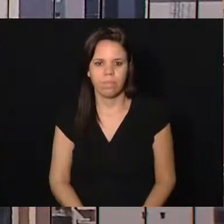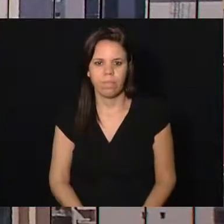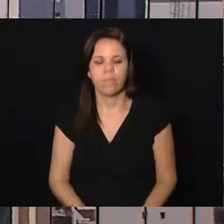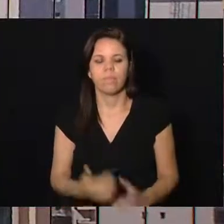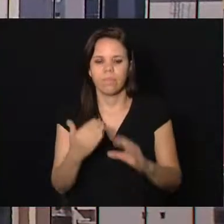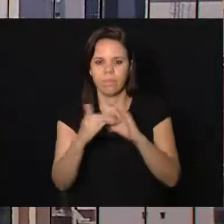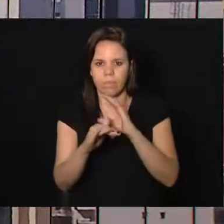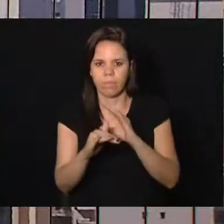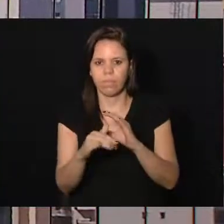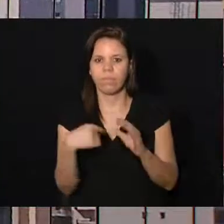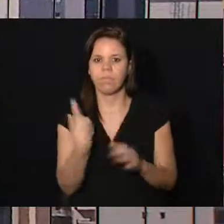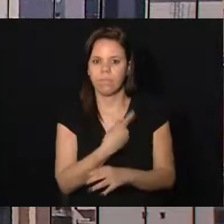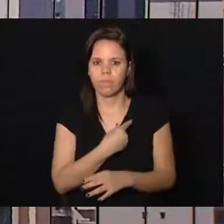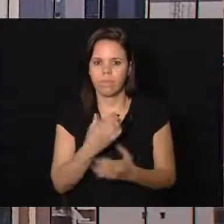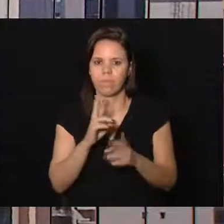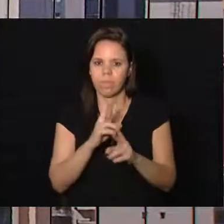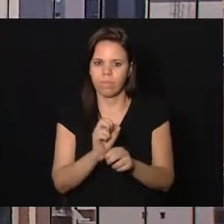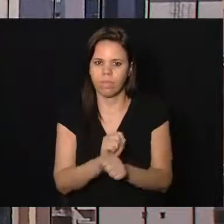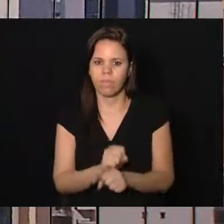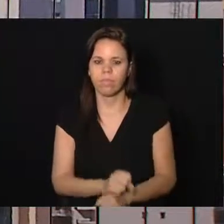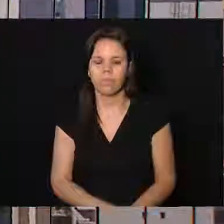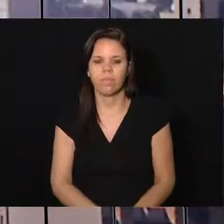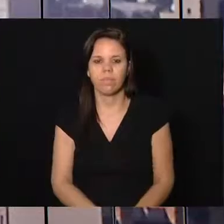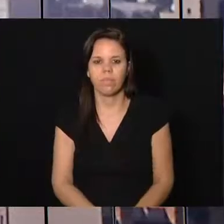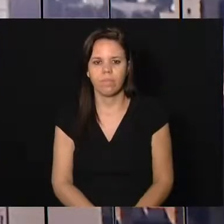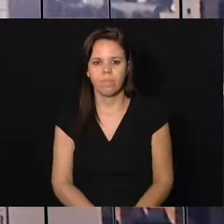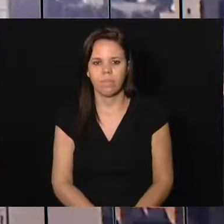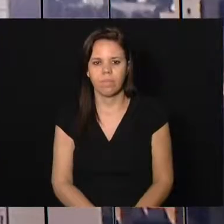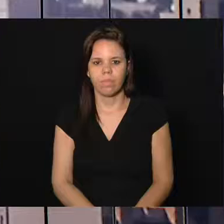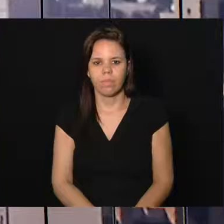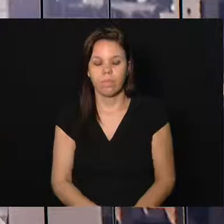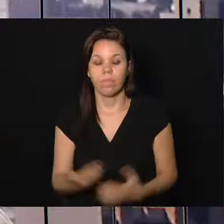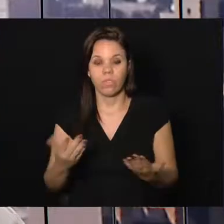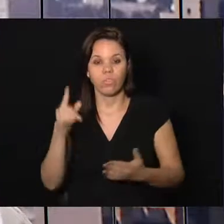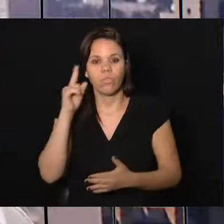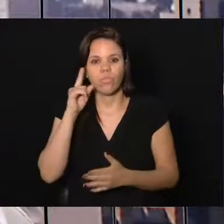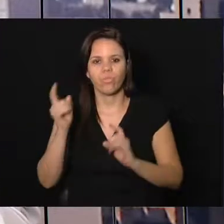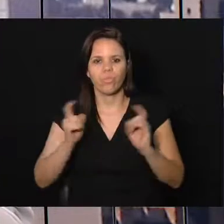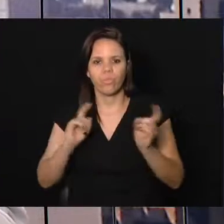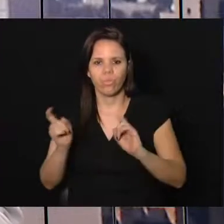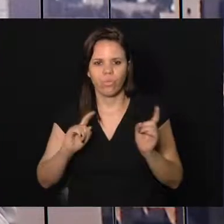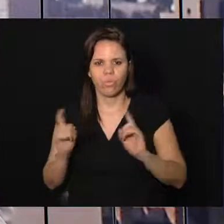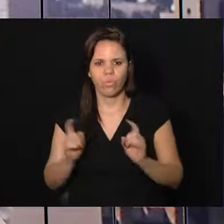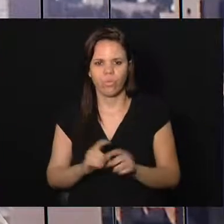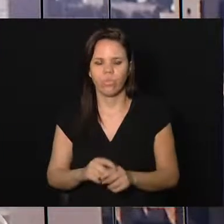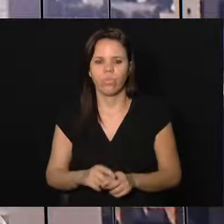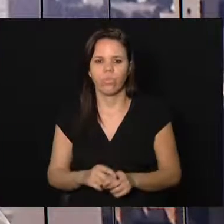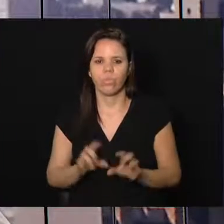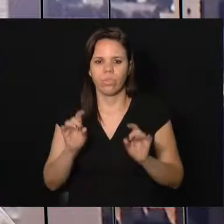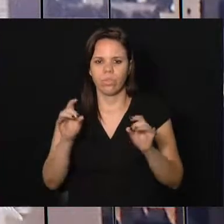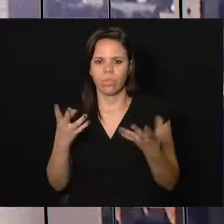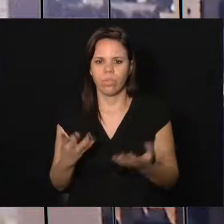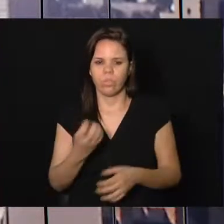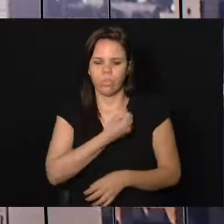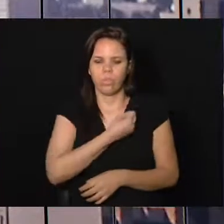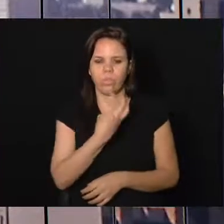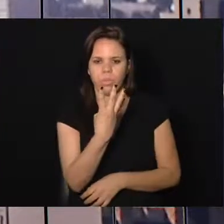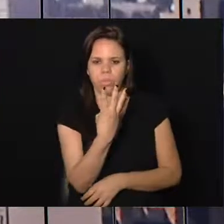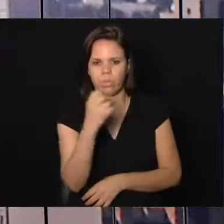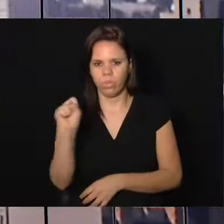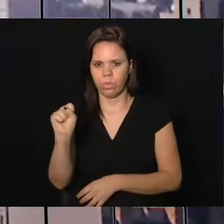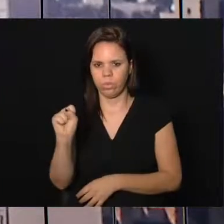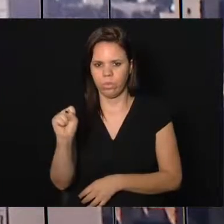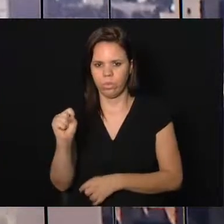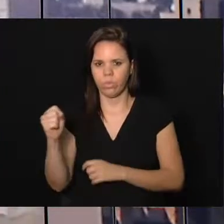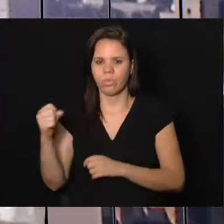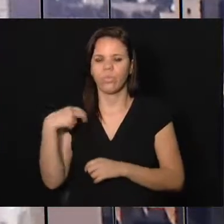Mande mensagem que nós estamos esperando. Hoje é dia da reunião ordinária de número 48. Os vereadores